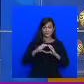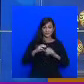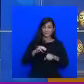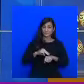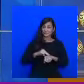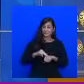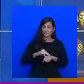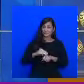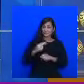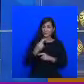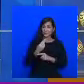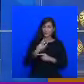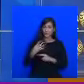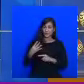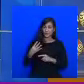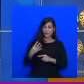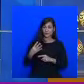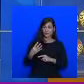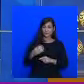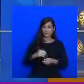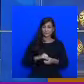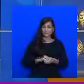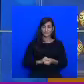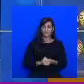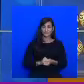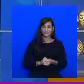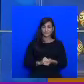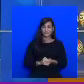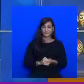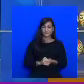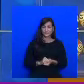Bola marrom, número 24. Marrom, 24.